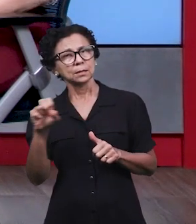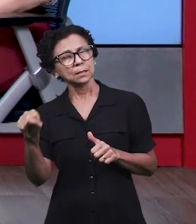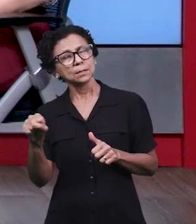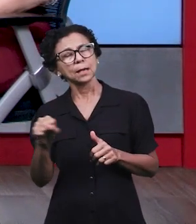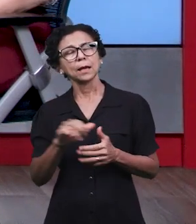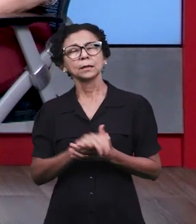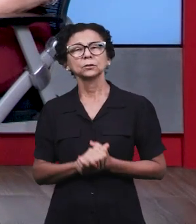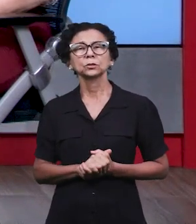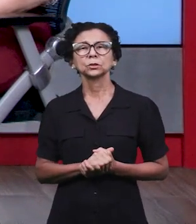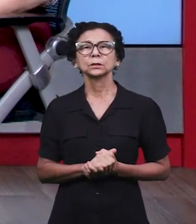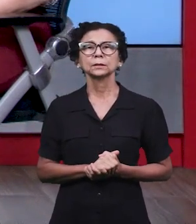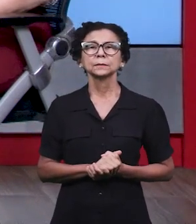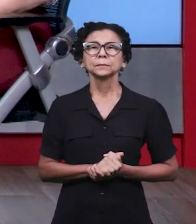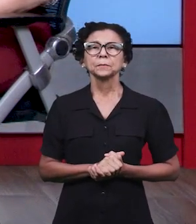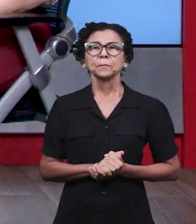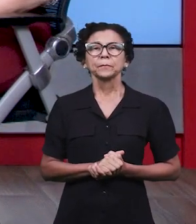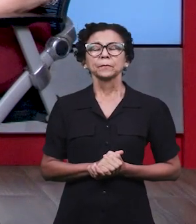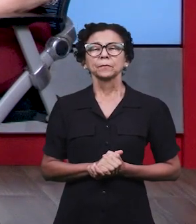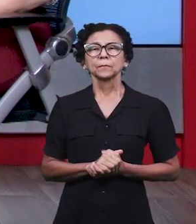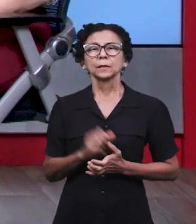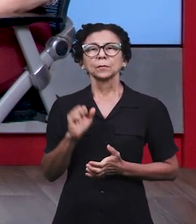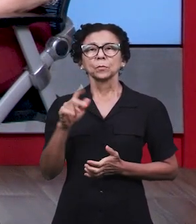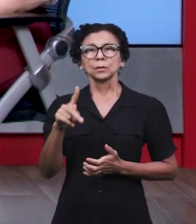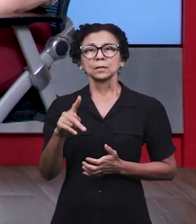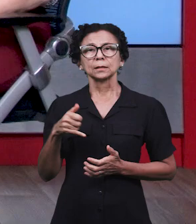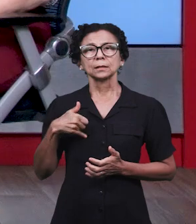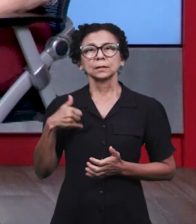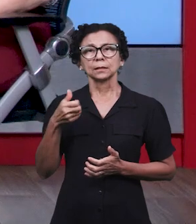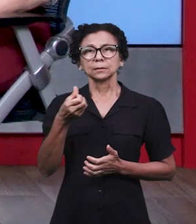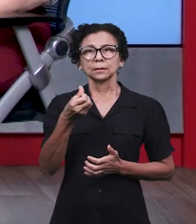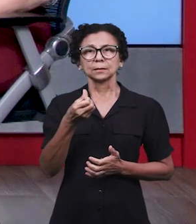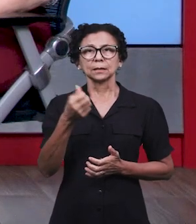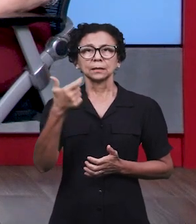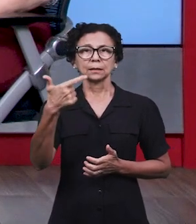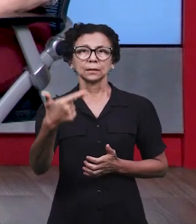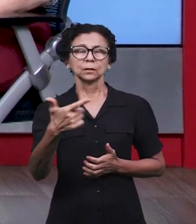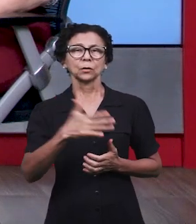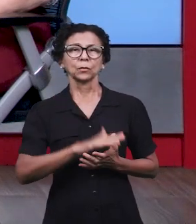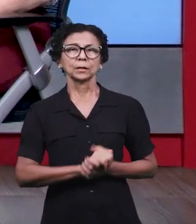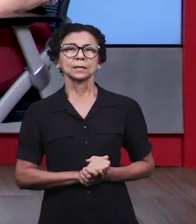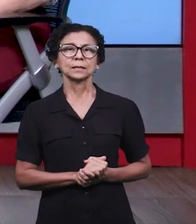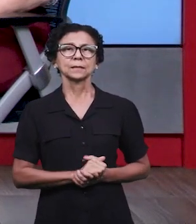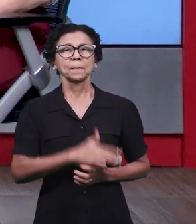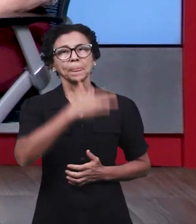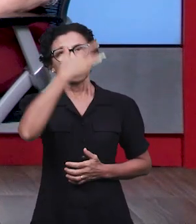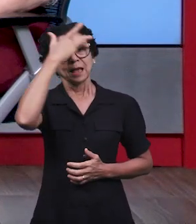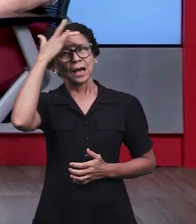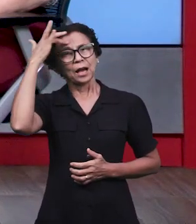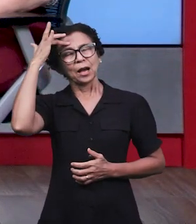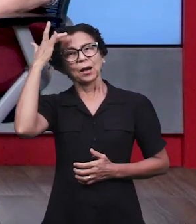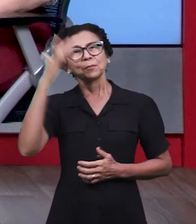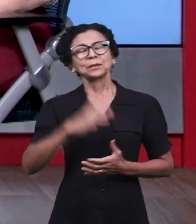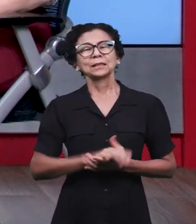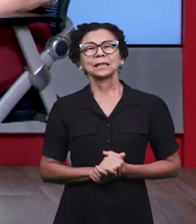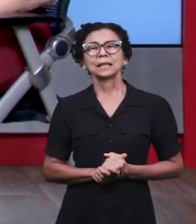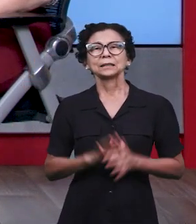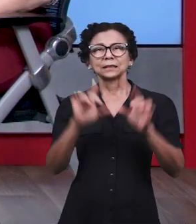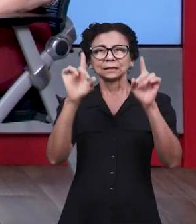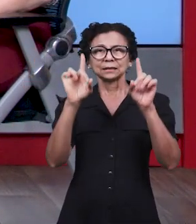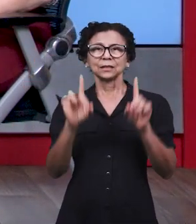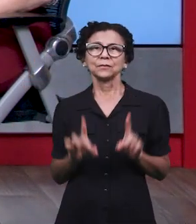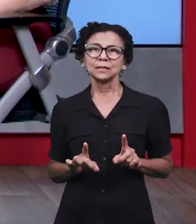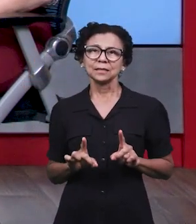anos de idade. A mulher que tem deficiência, a por idade, é com 55 anos. Olha, Então, nova, assim, né?